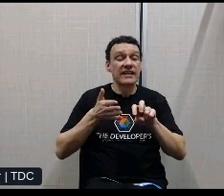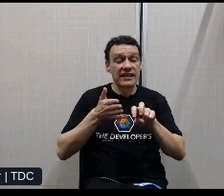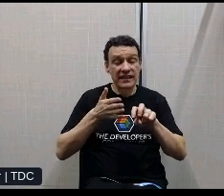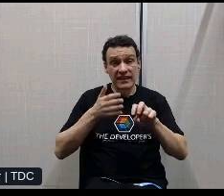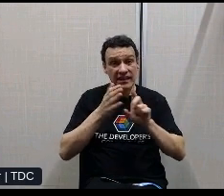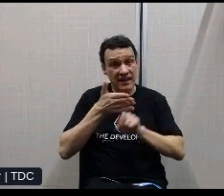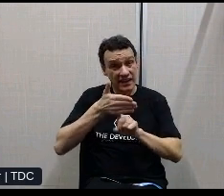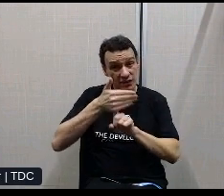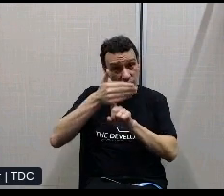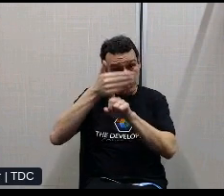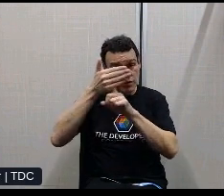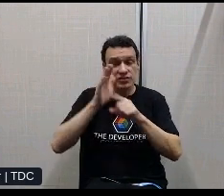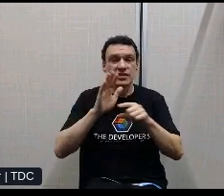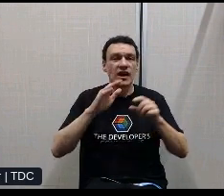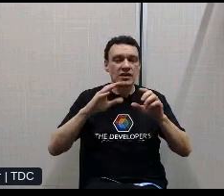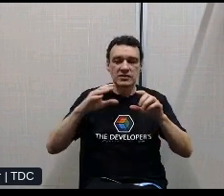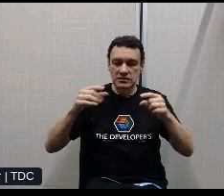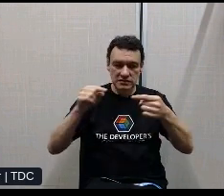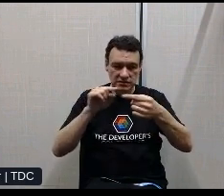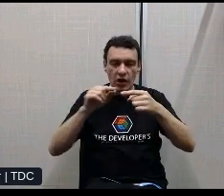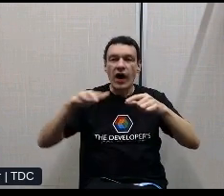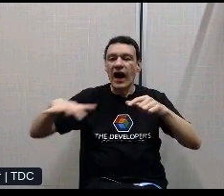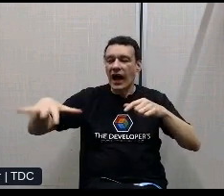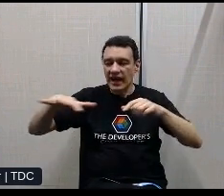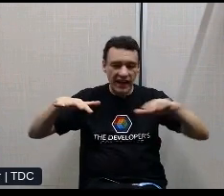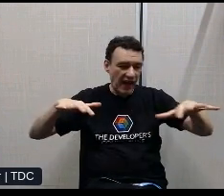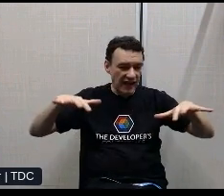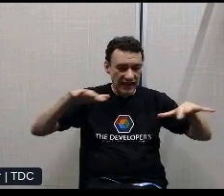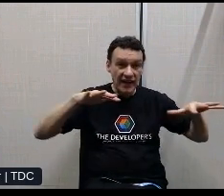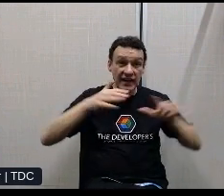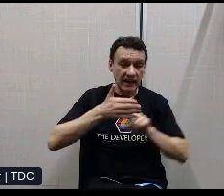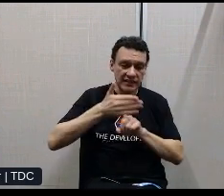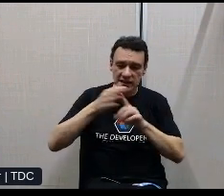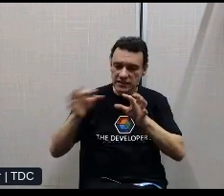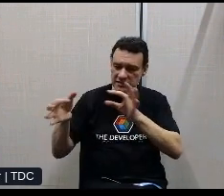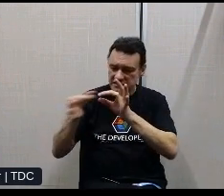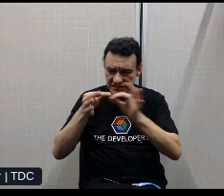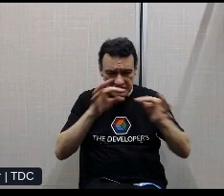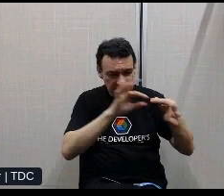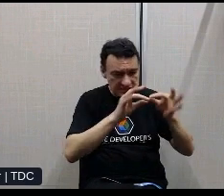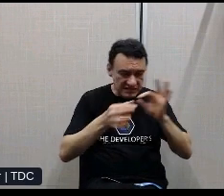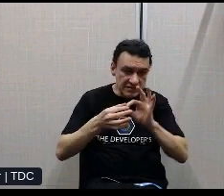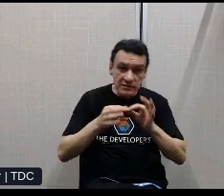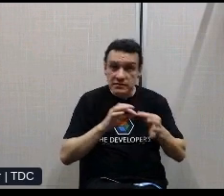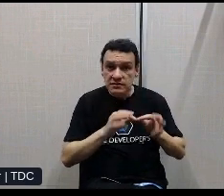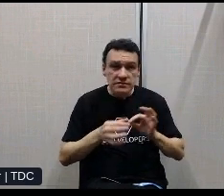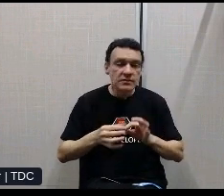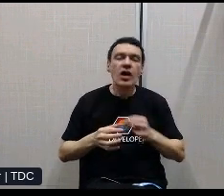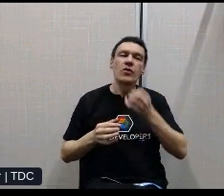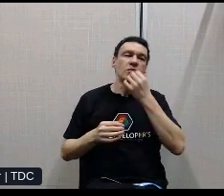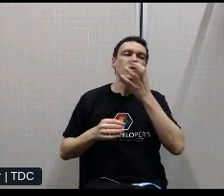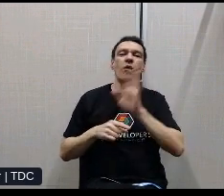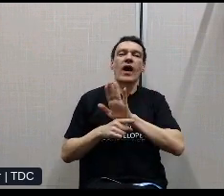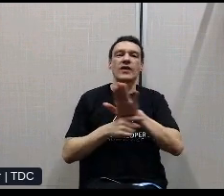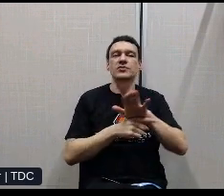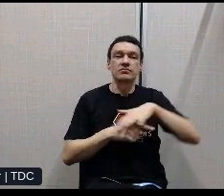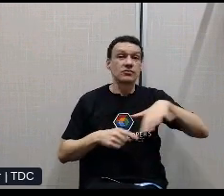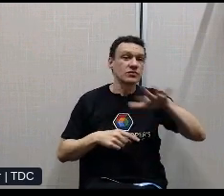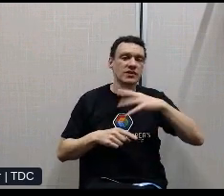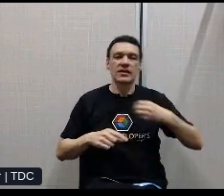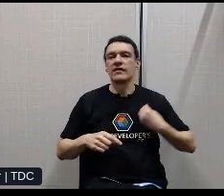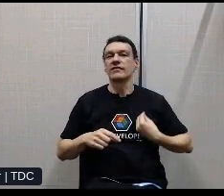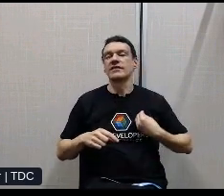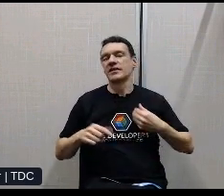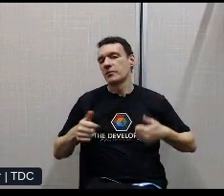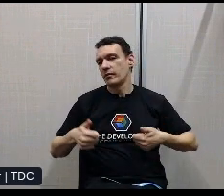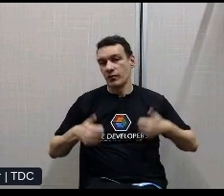outras áreas para garantir uma melhor resposta, uma melhor qualidade de vida desses